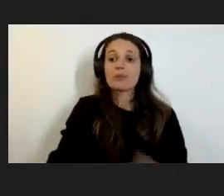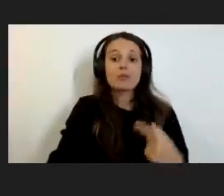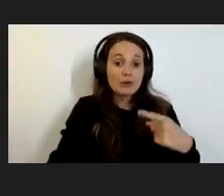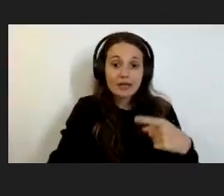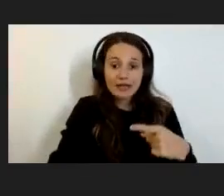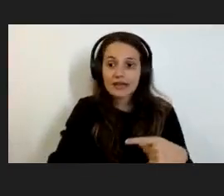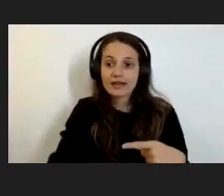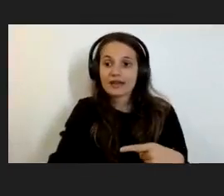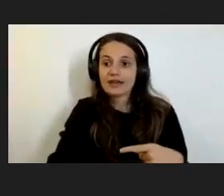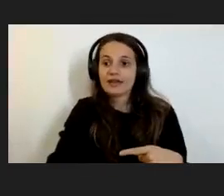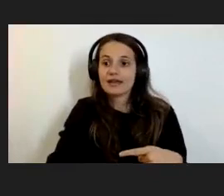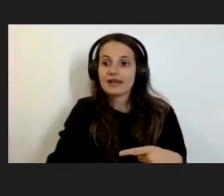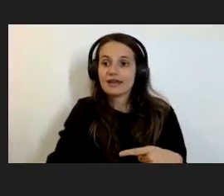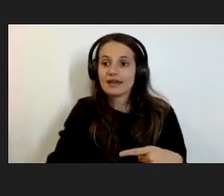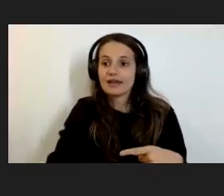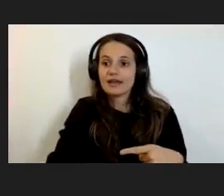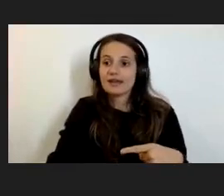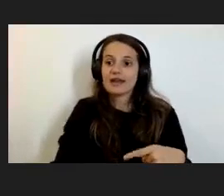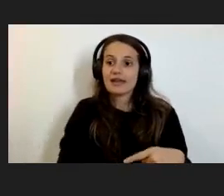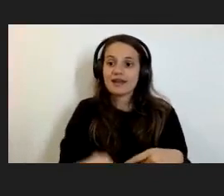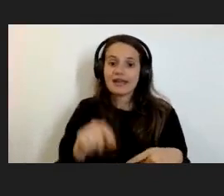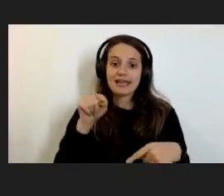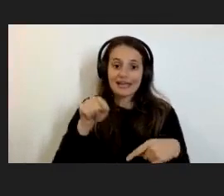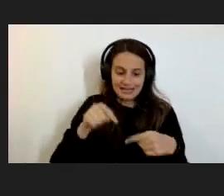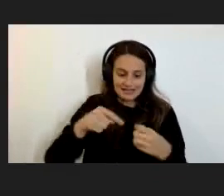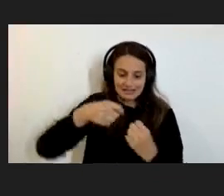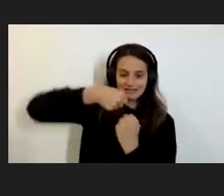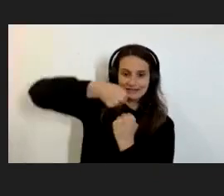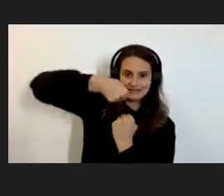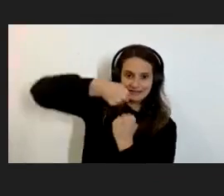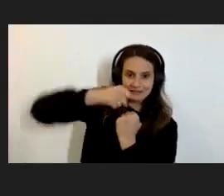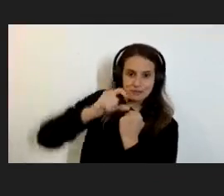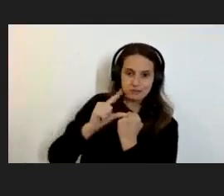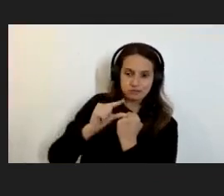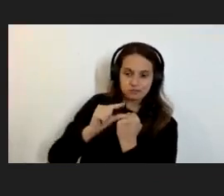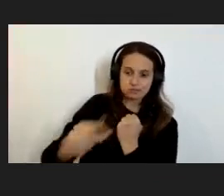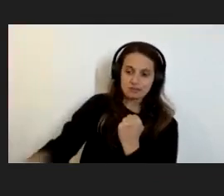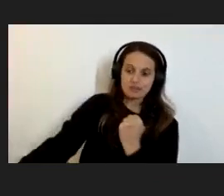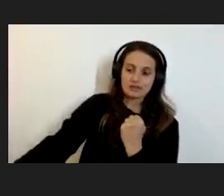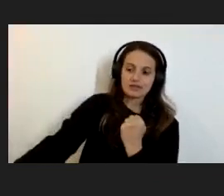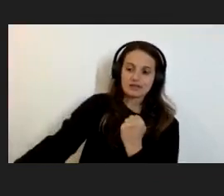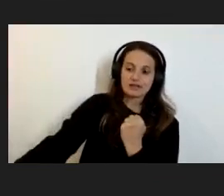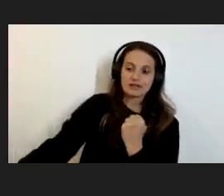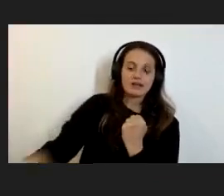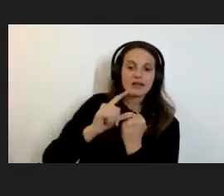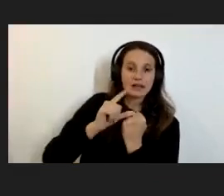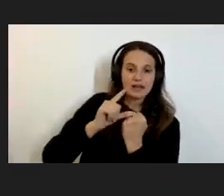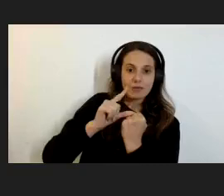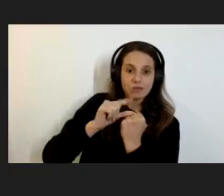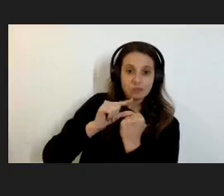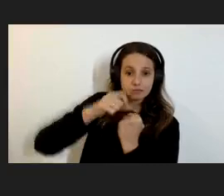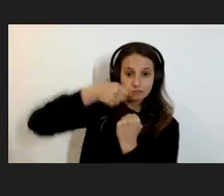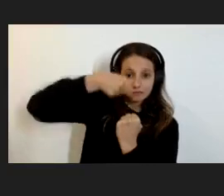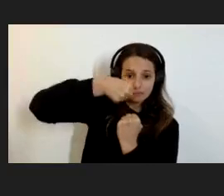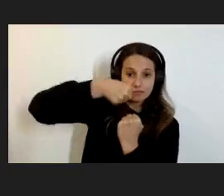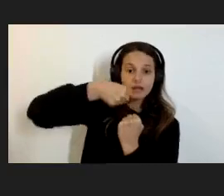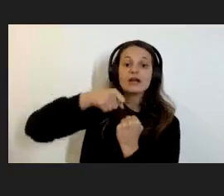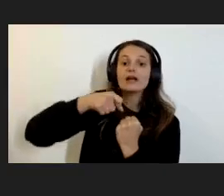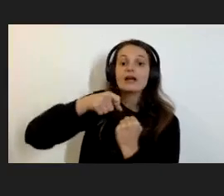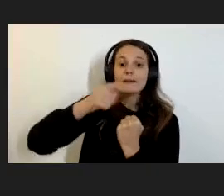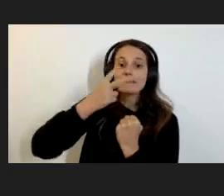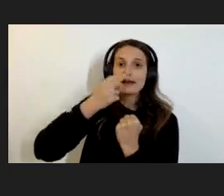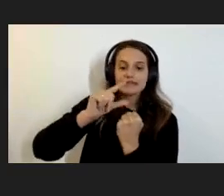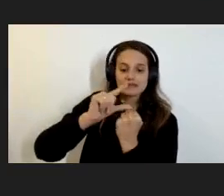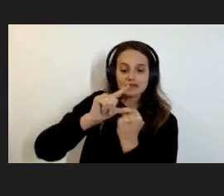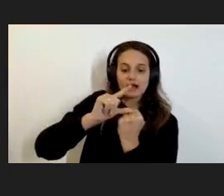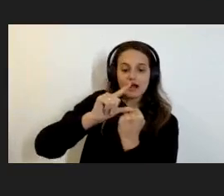chama de disco articular, o disco intervertebral, ele, ele está saindo do